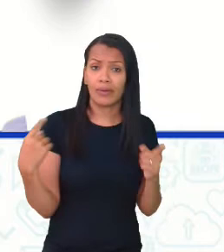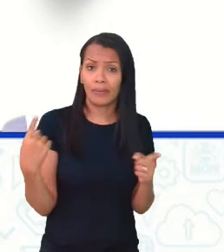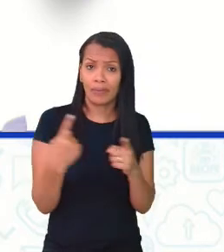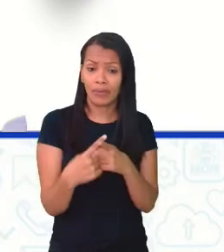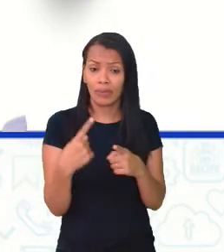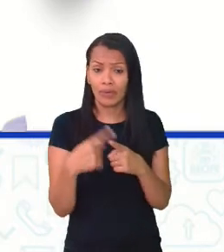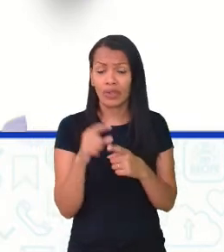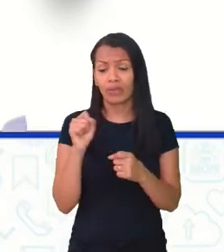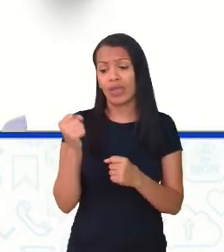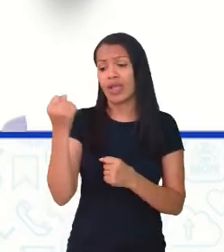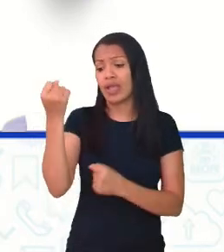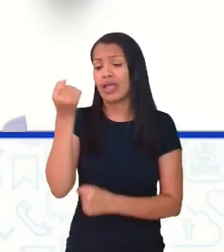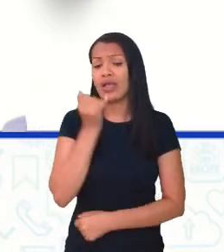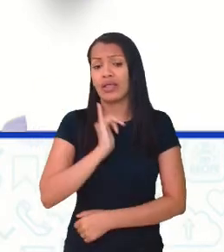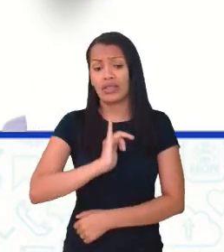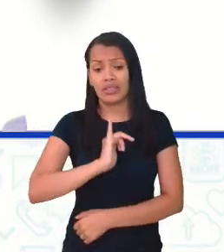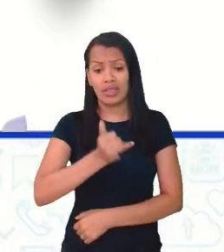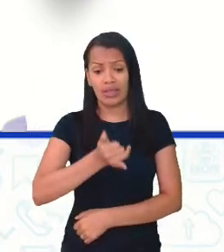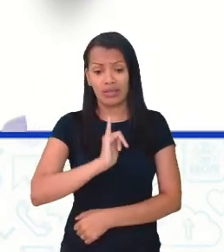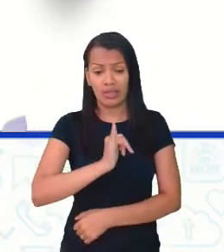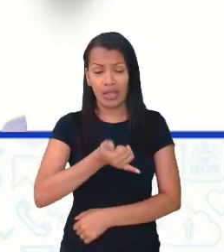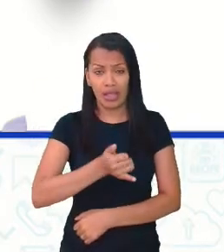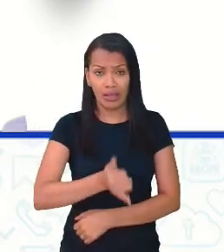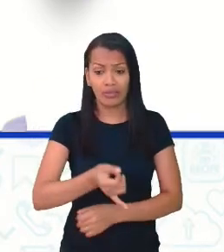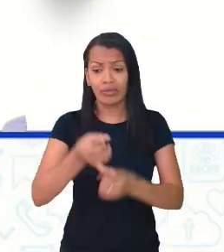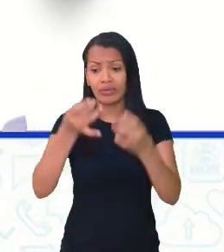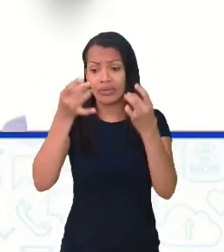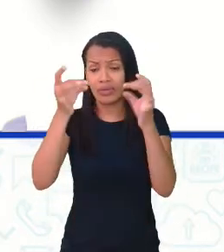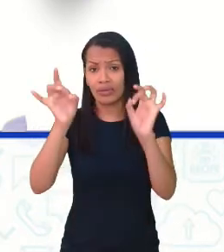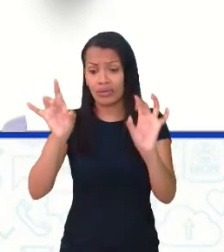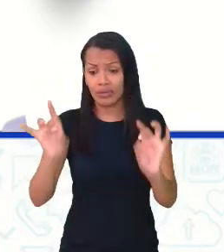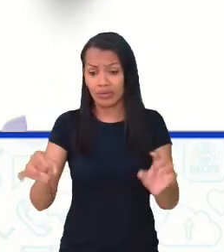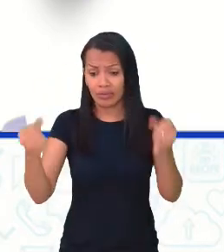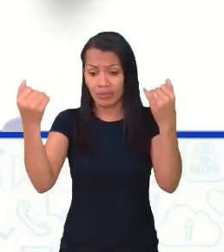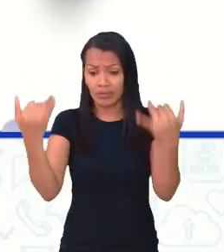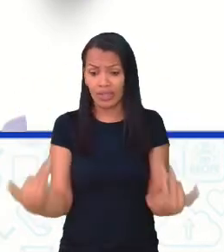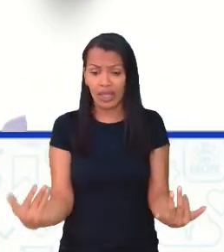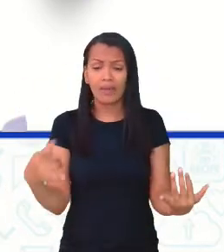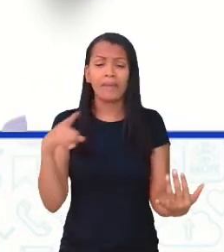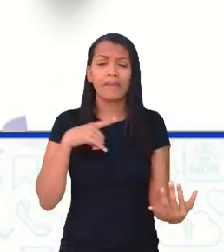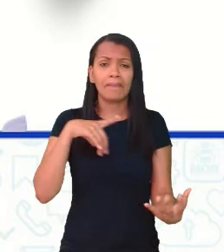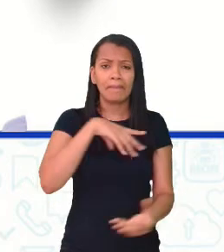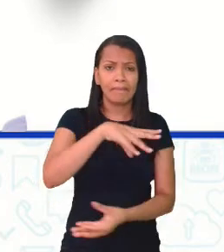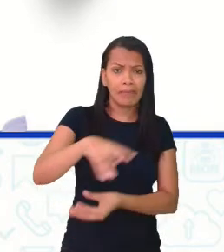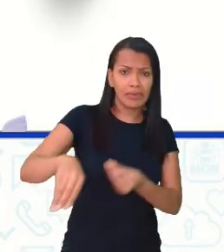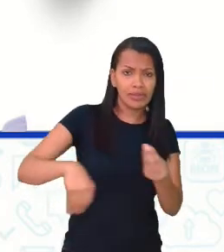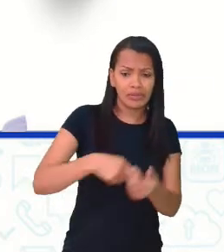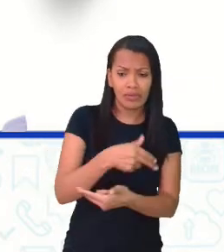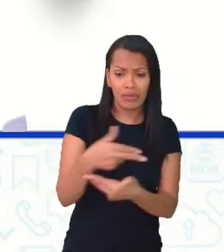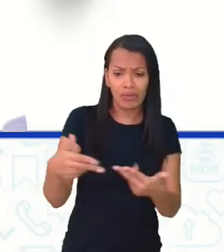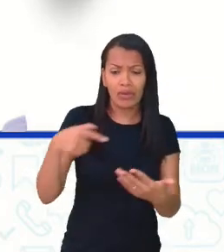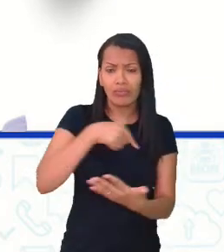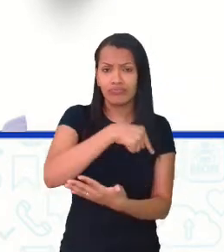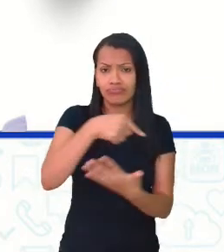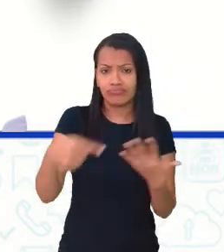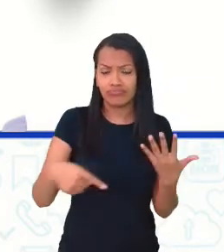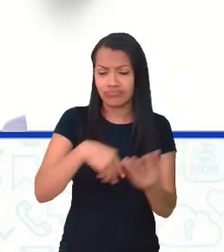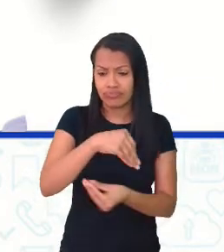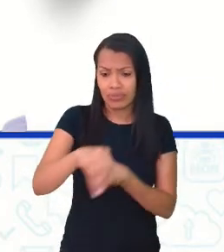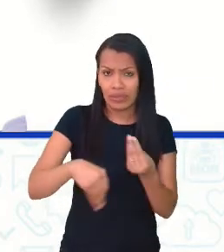é um pouco narrativo, um pouco dissertativo, ele mistura alguns elementos, não é tão simples reconhecer uma